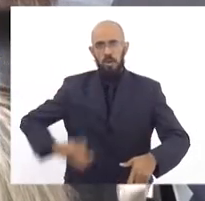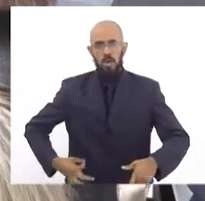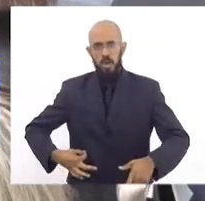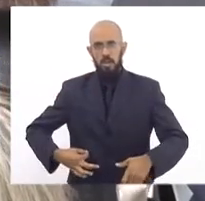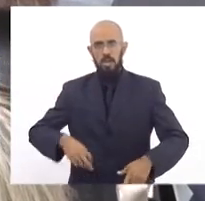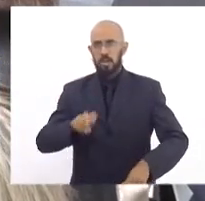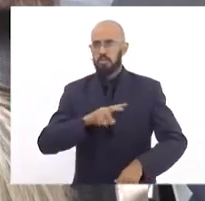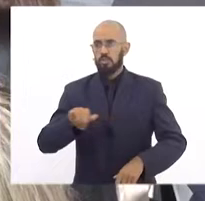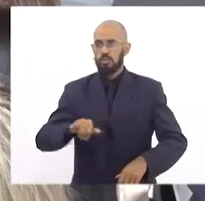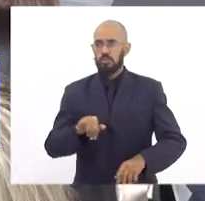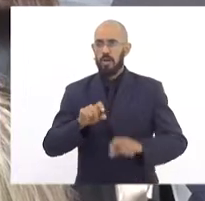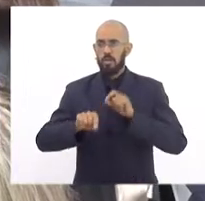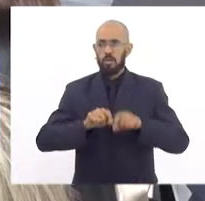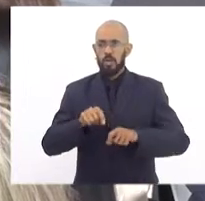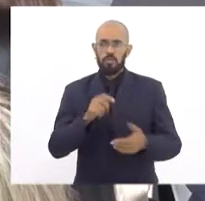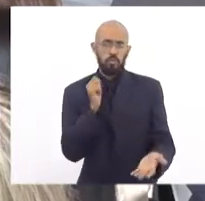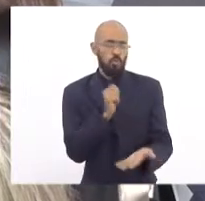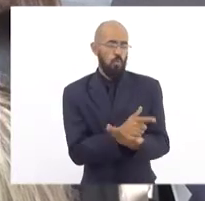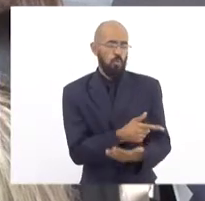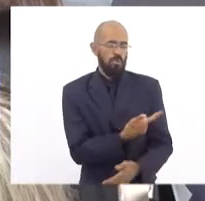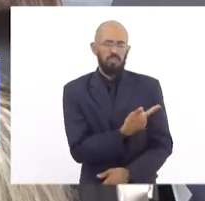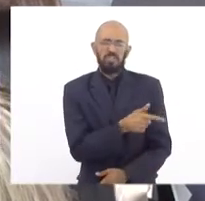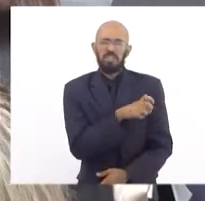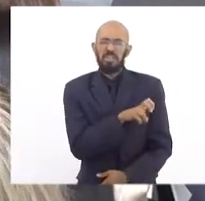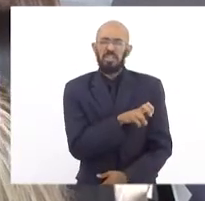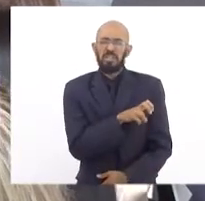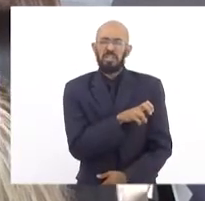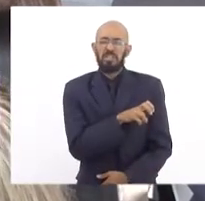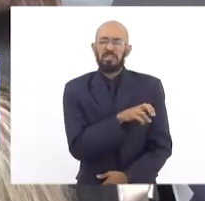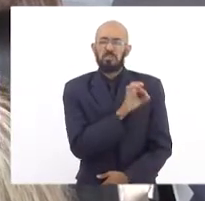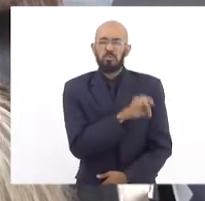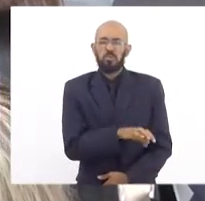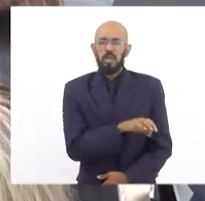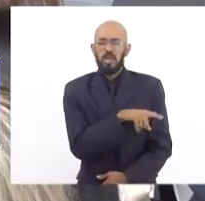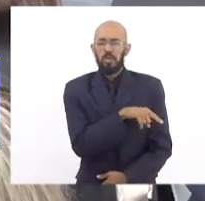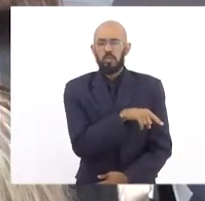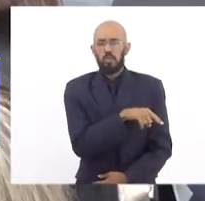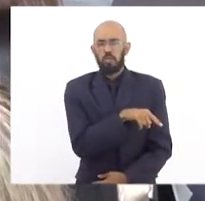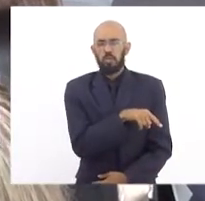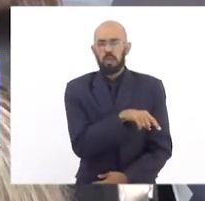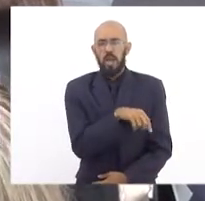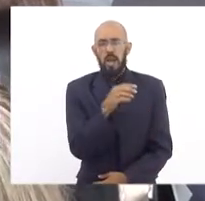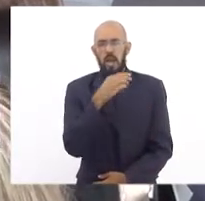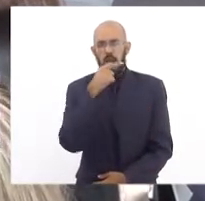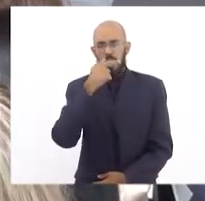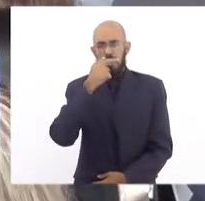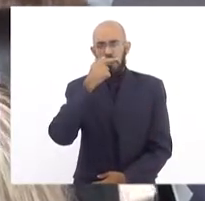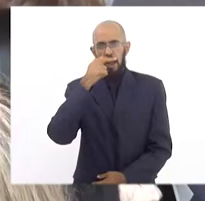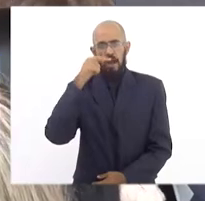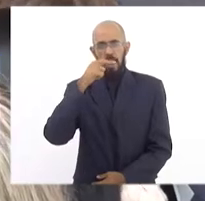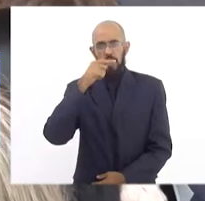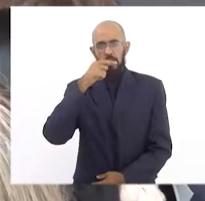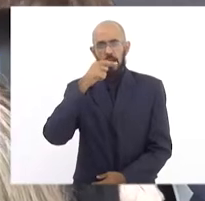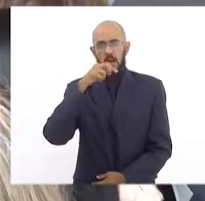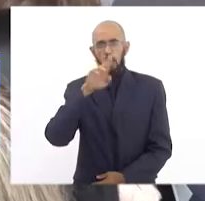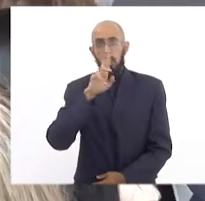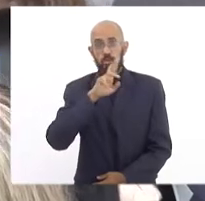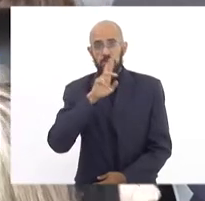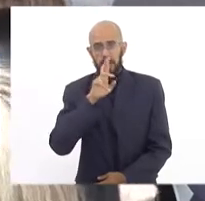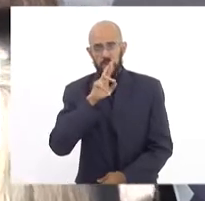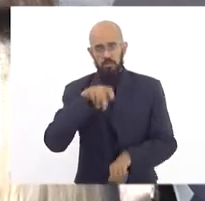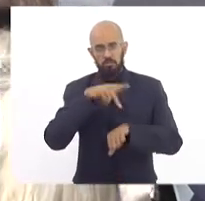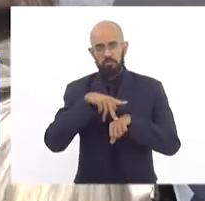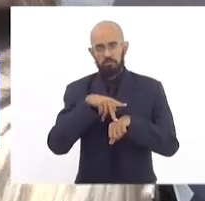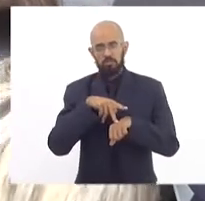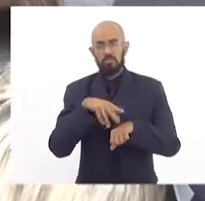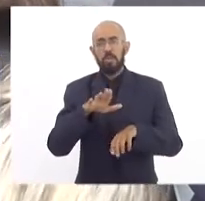23%, 24% da Rússia e mais 6% da Ucrânia. Mas já na pandemia, a China, por